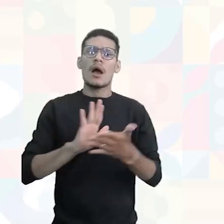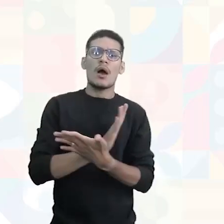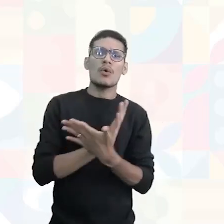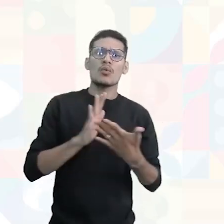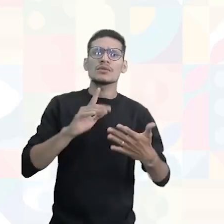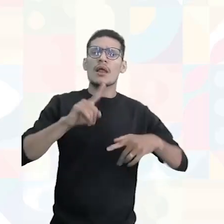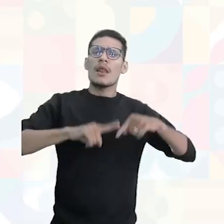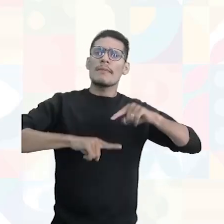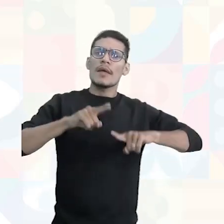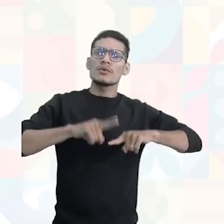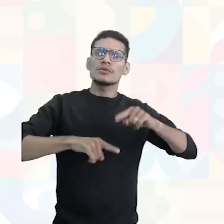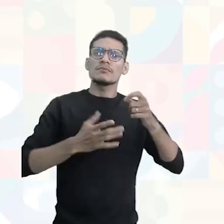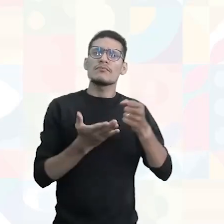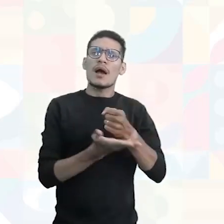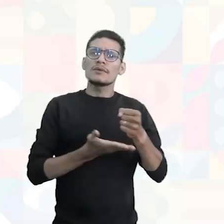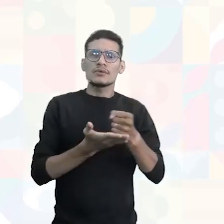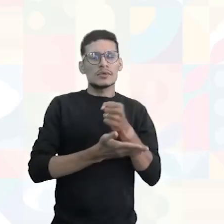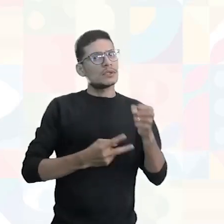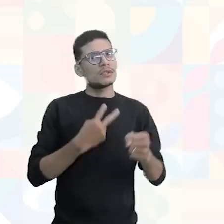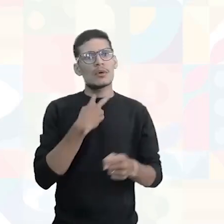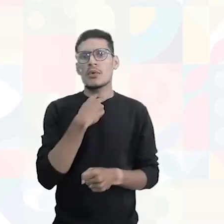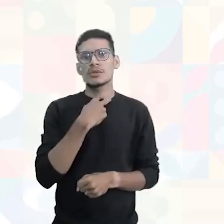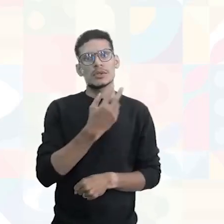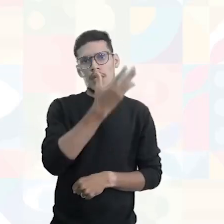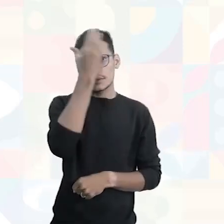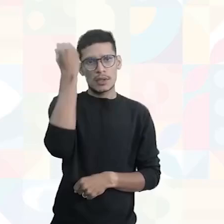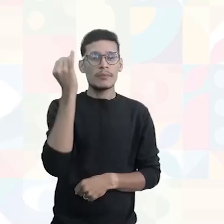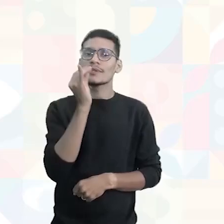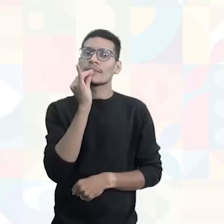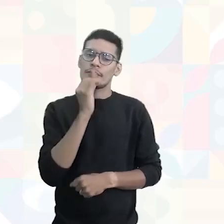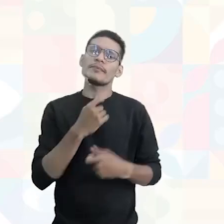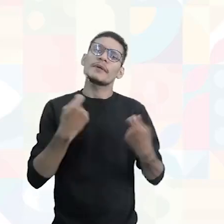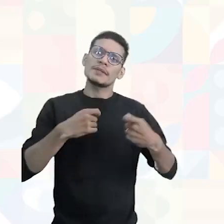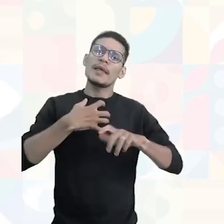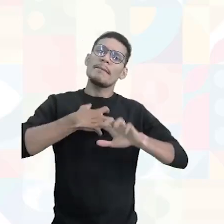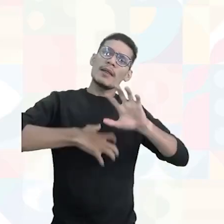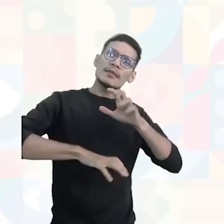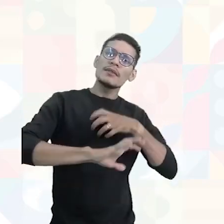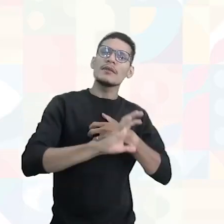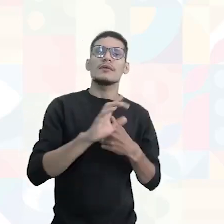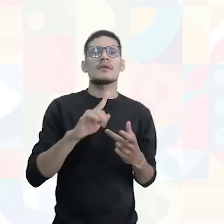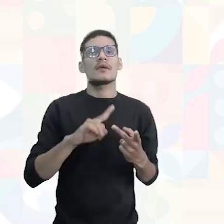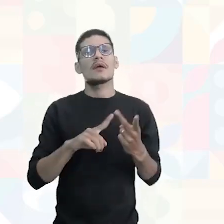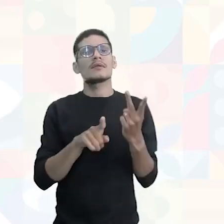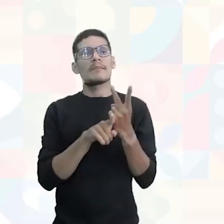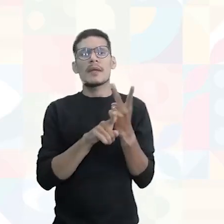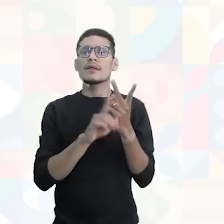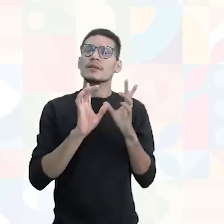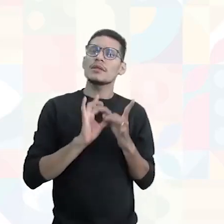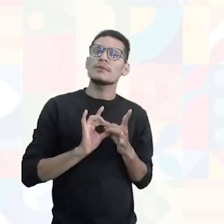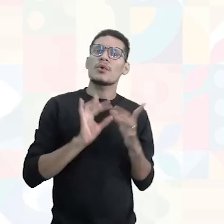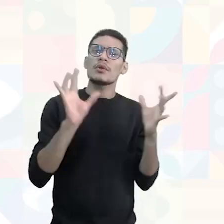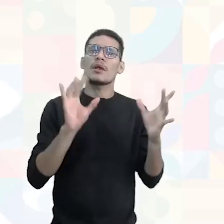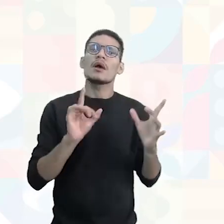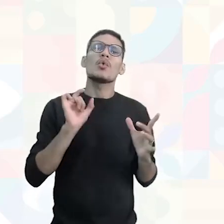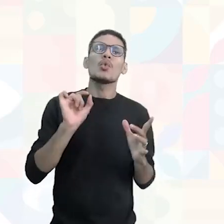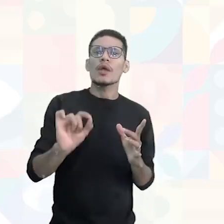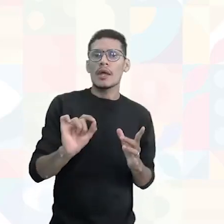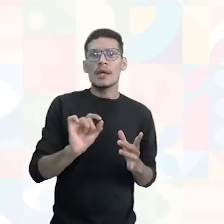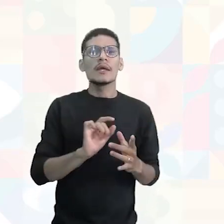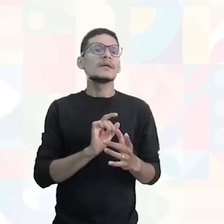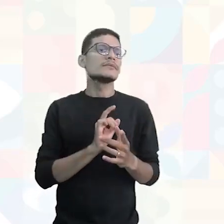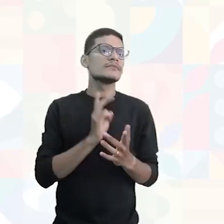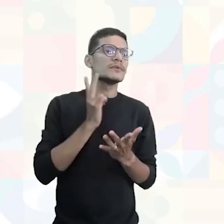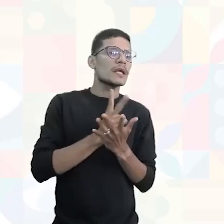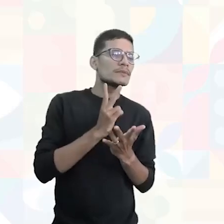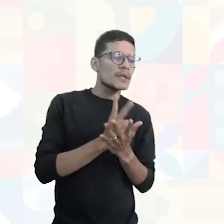elementos básicos não podem ser esquecidos, como por exemplo a empatia, a disponibilidade para efetivamente